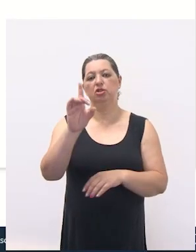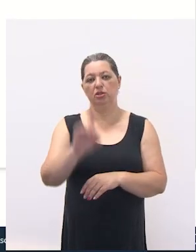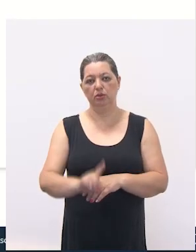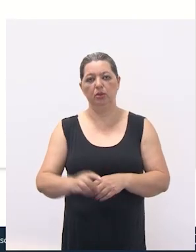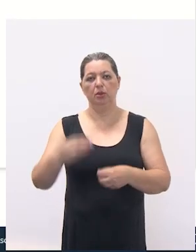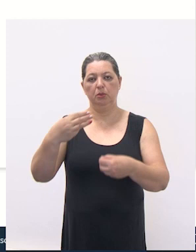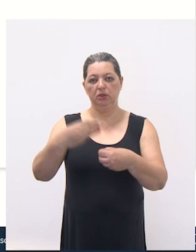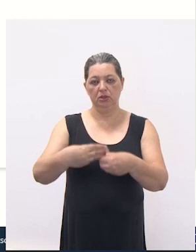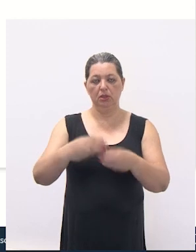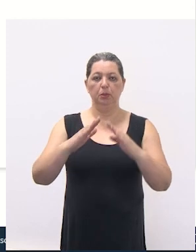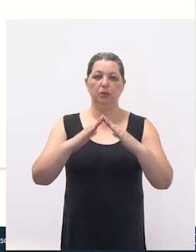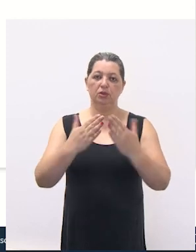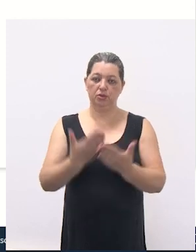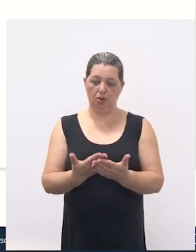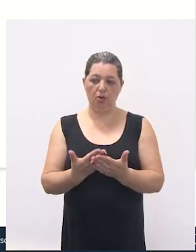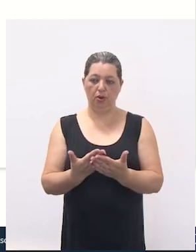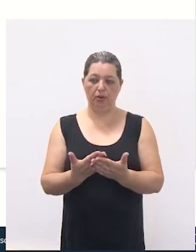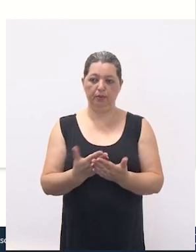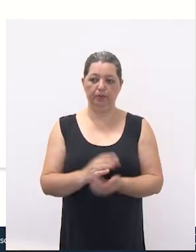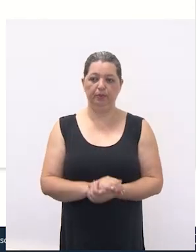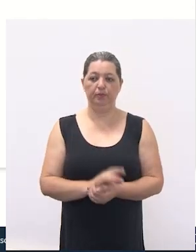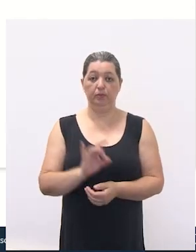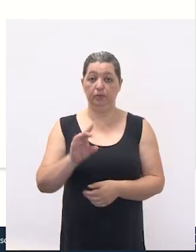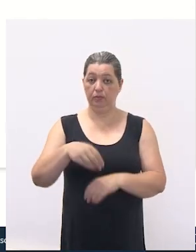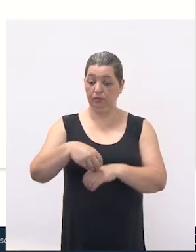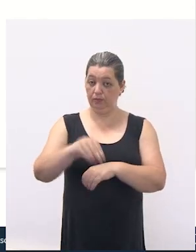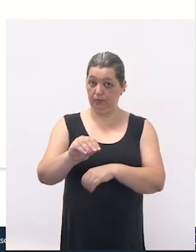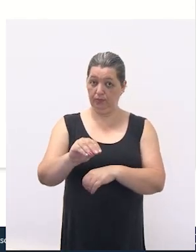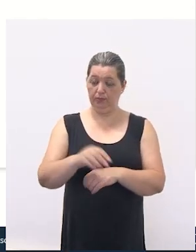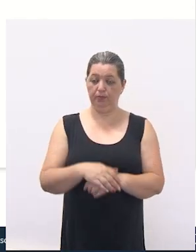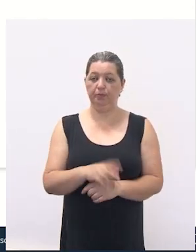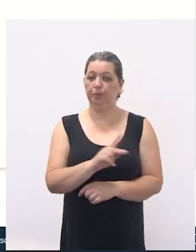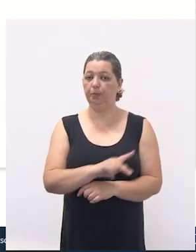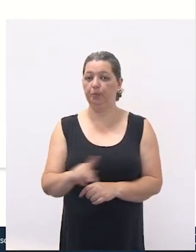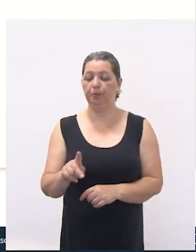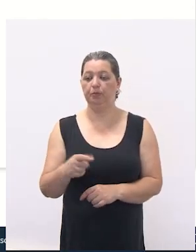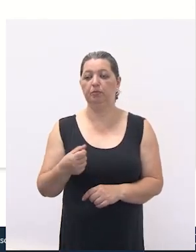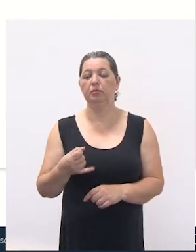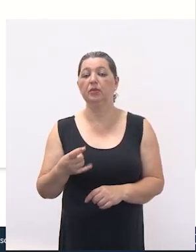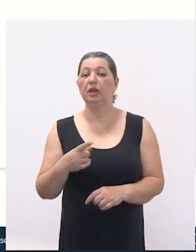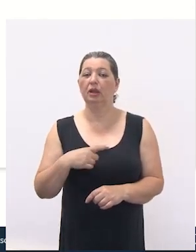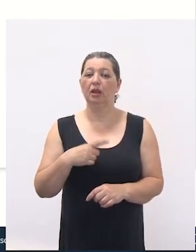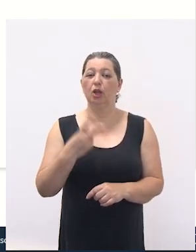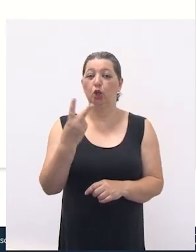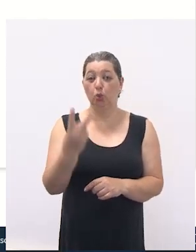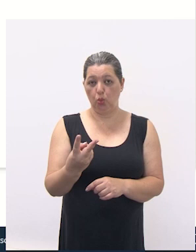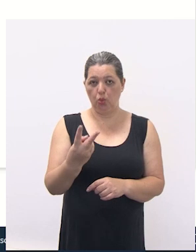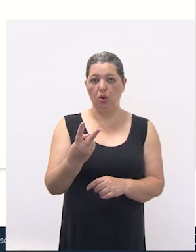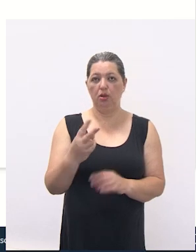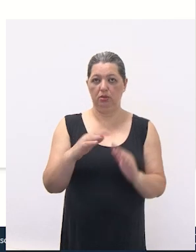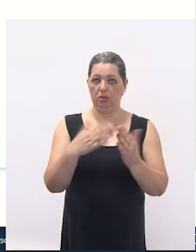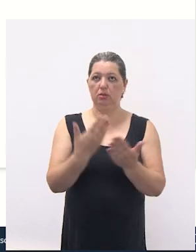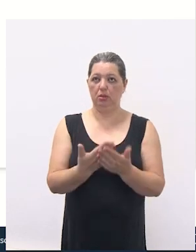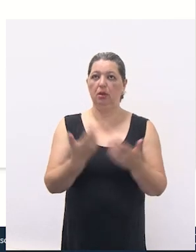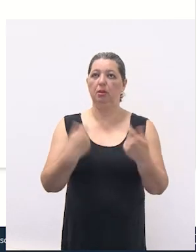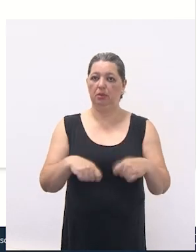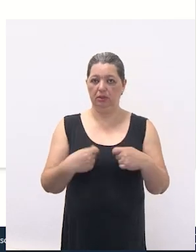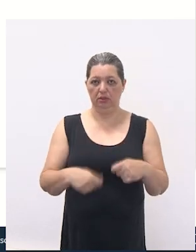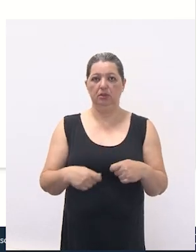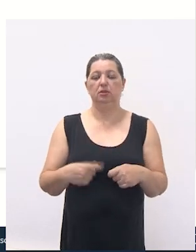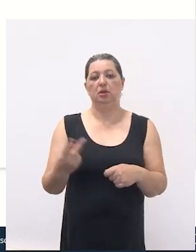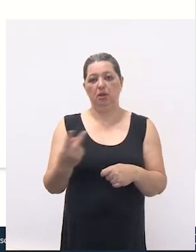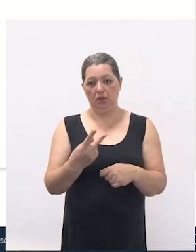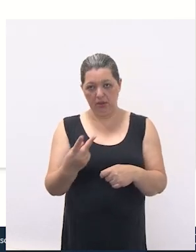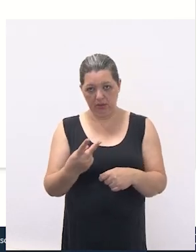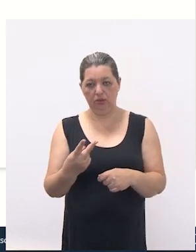município, a sua escola. Um adendo, professores, vocês que têm duas escolas têm que validar as duas, né?